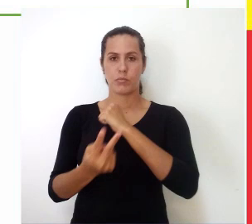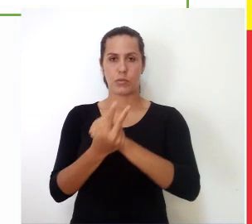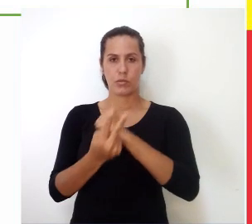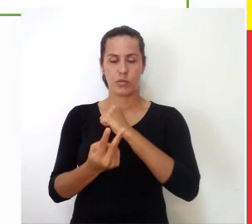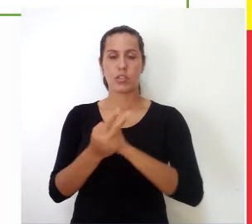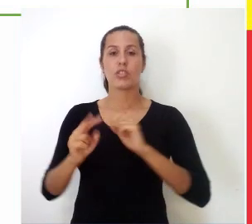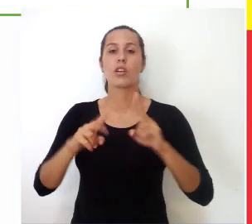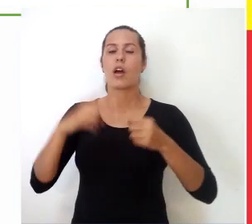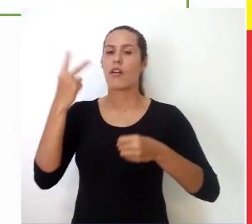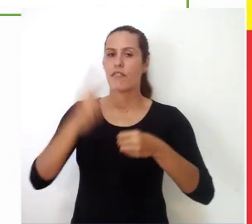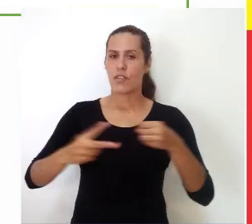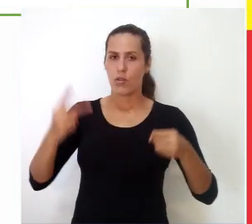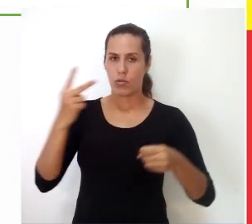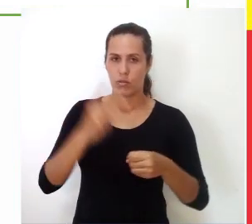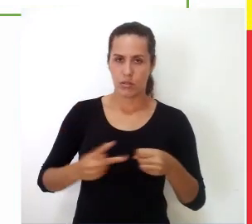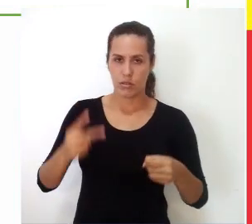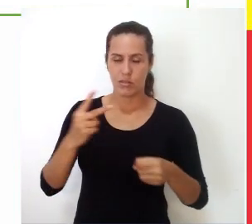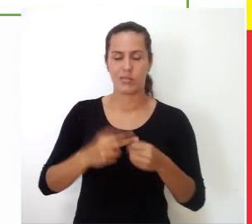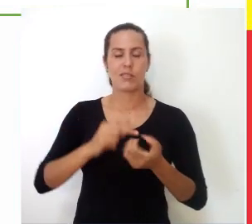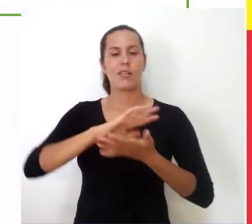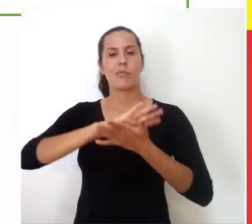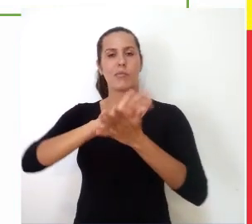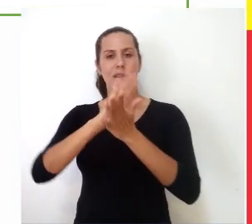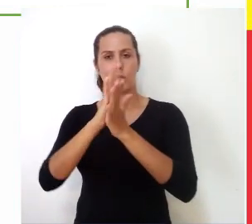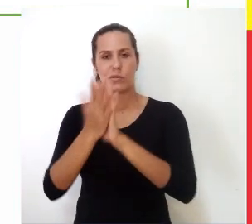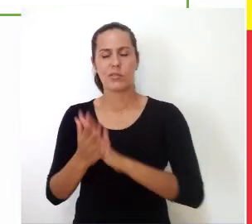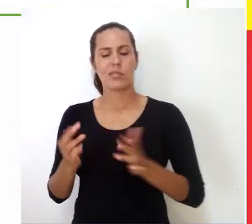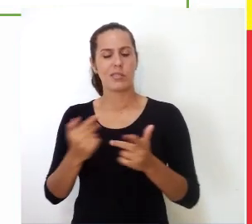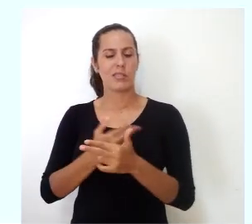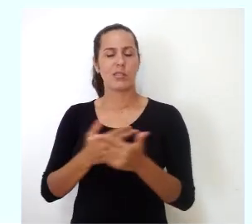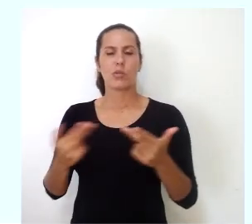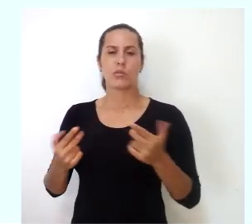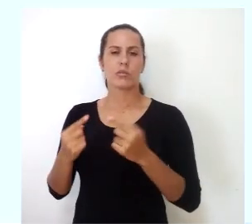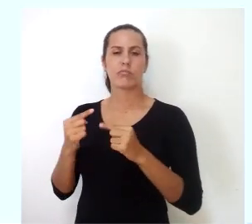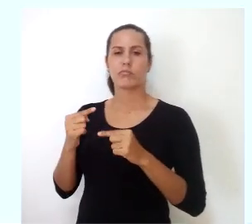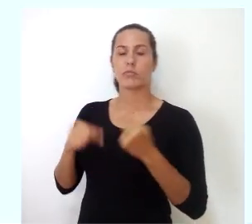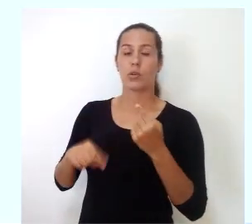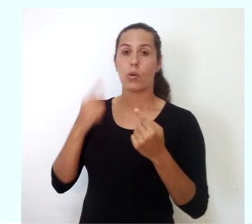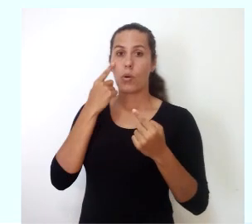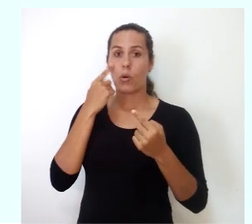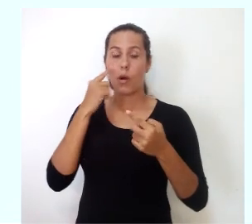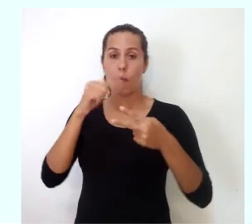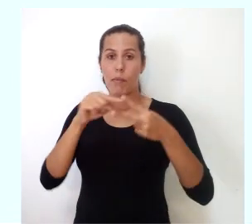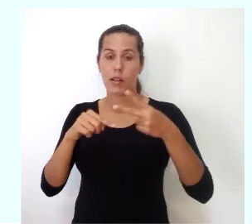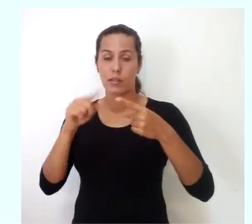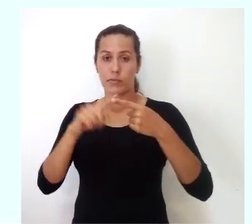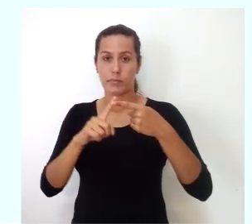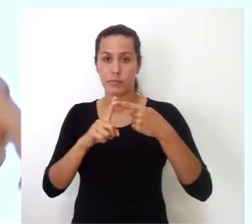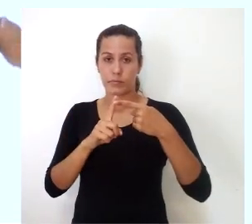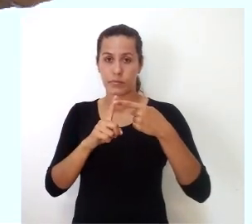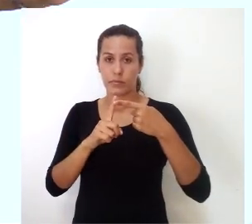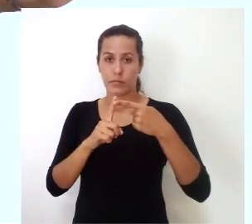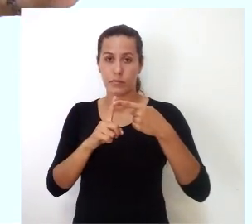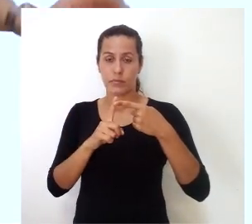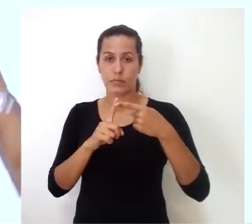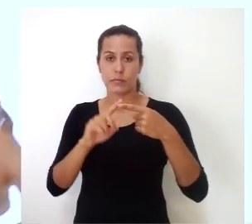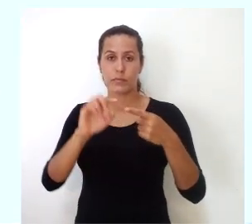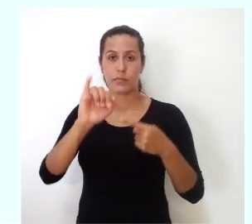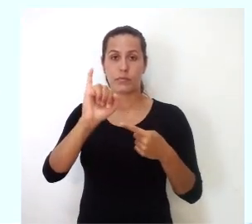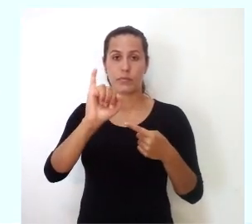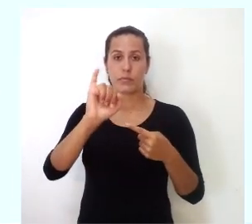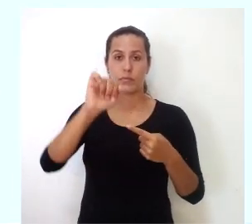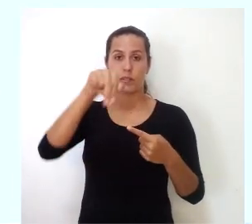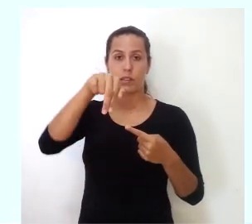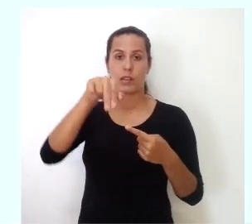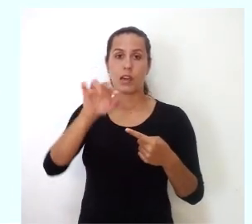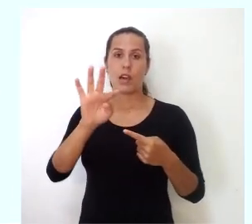pela intolerância e pelo preconceito. Escutem só essas duas palavras finais. Nós temos a intolerância